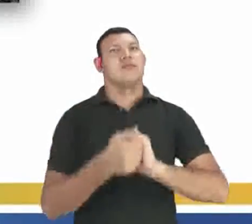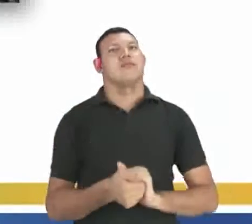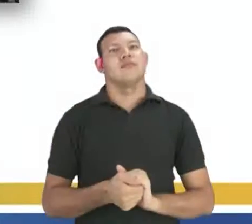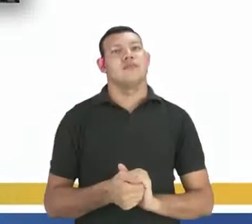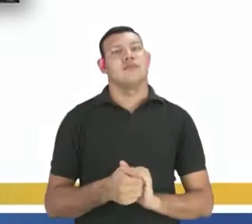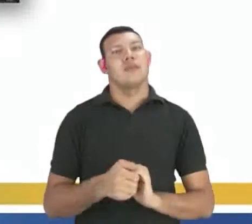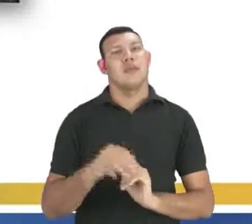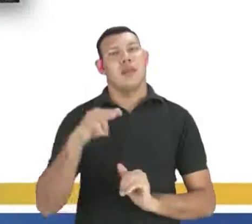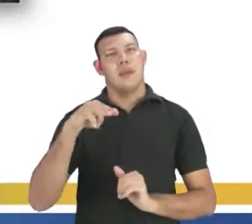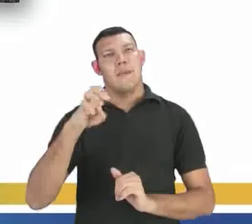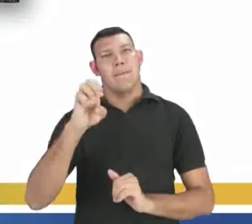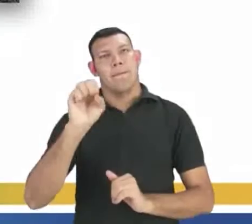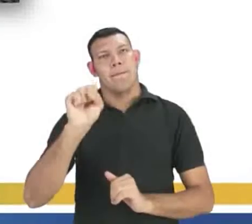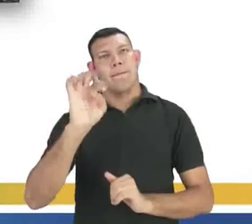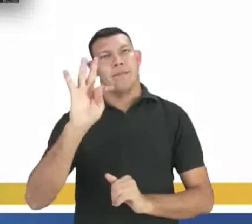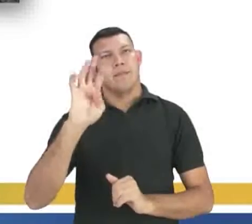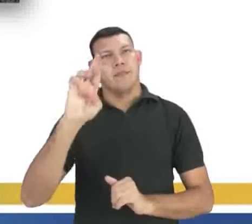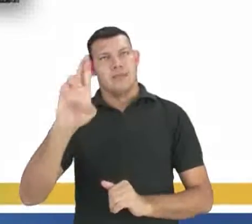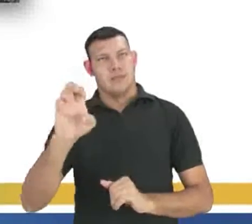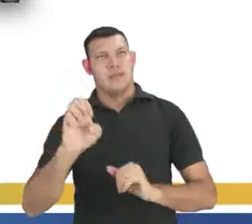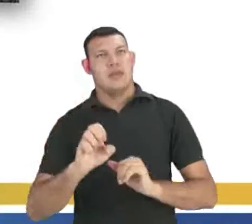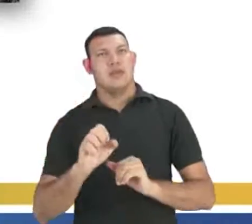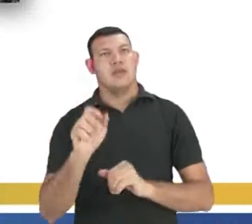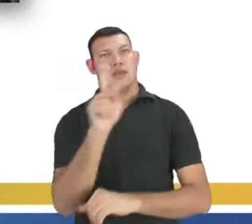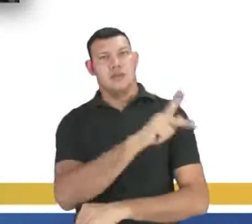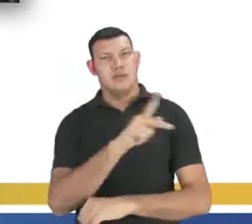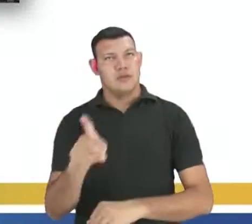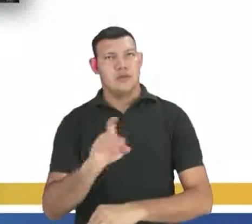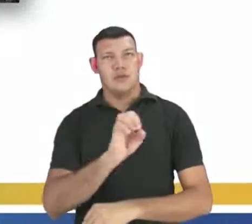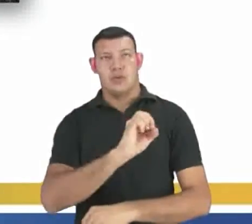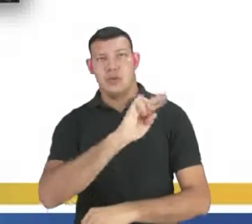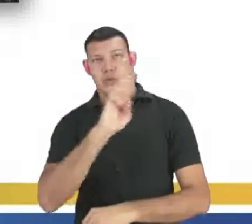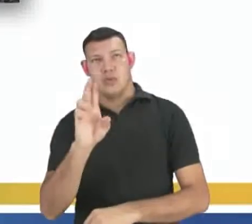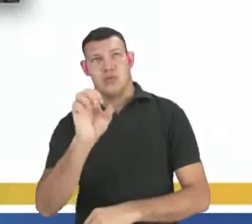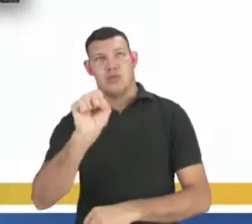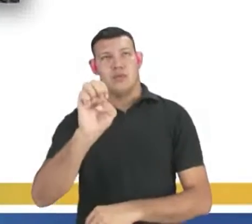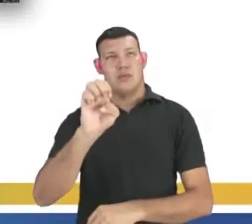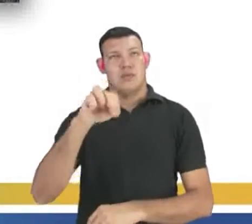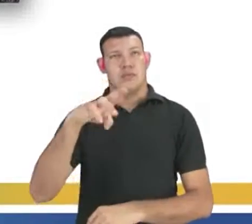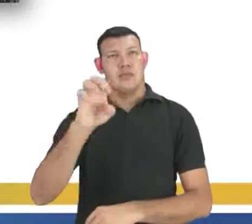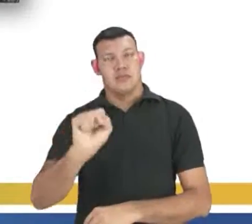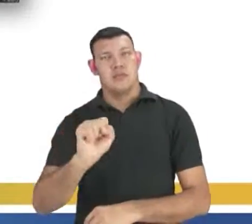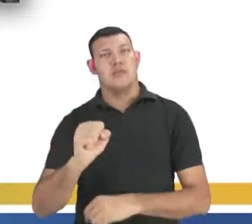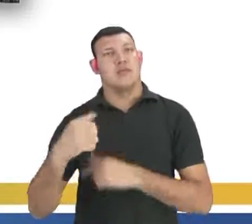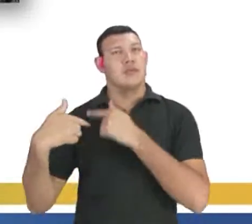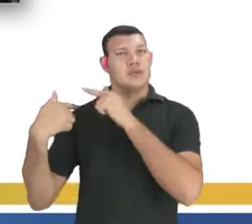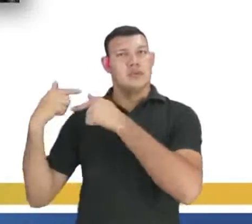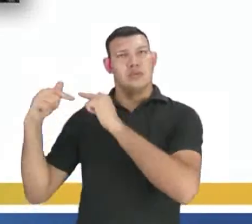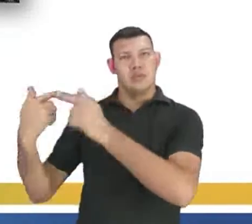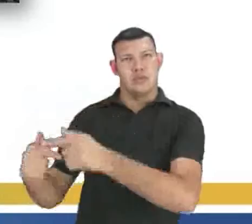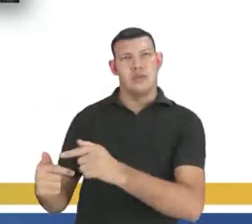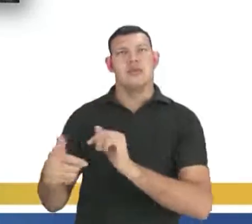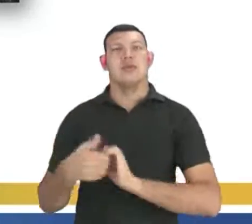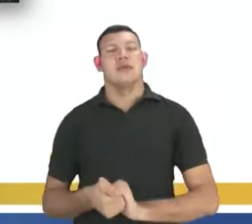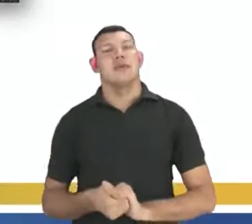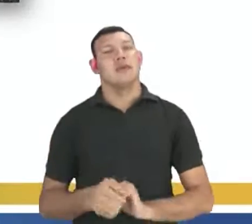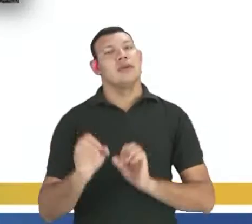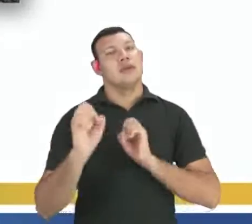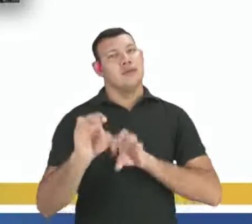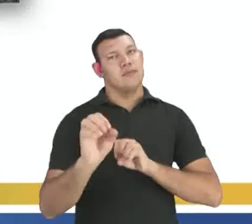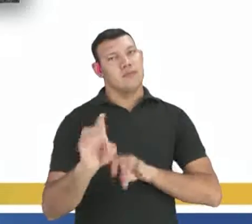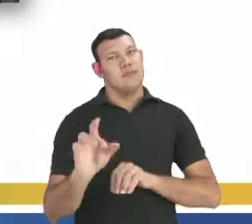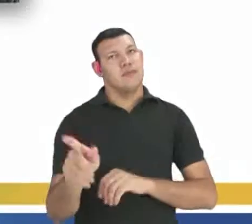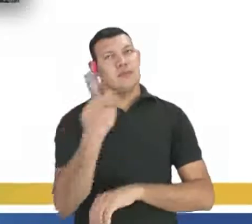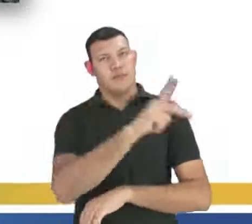sensei. Dentro de todo esse aprendizado passado por eles, como se fosse de pai para filho, de professor para aluno e